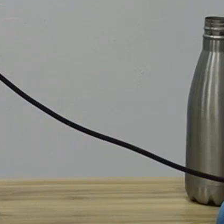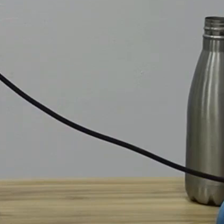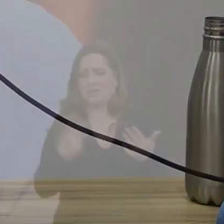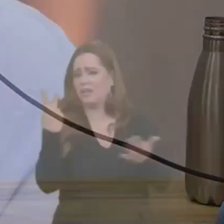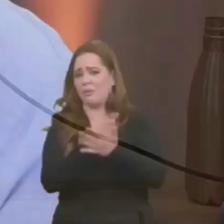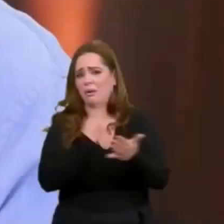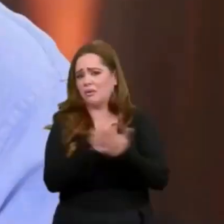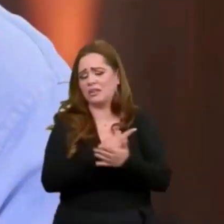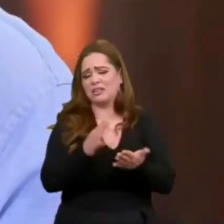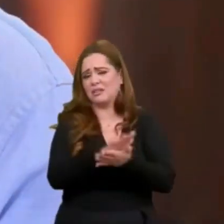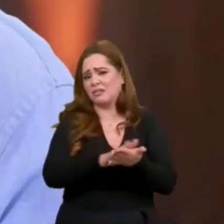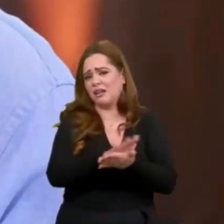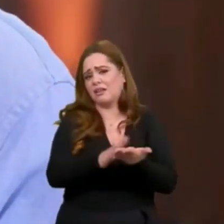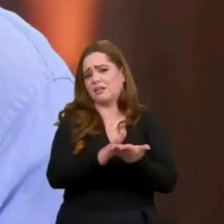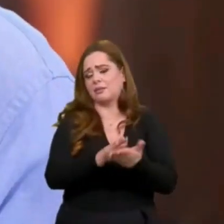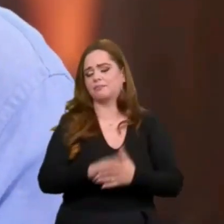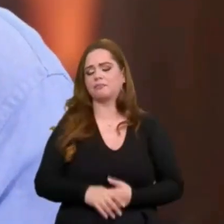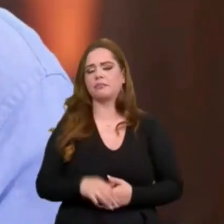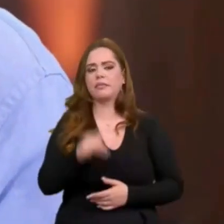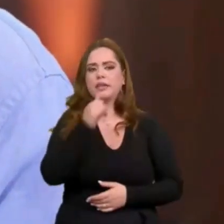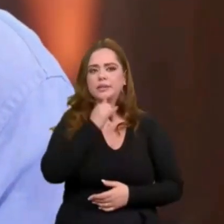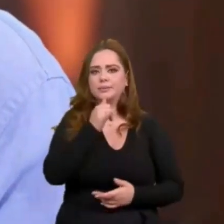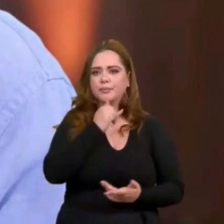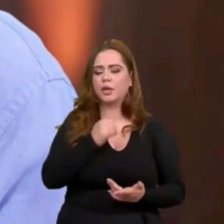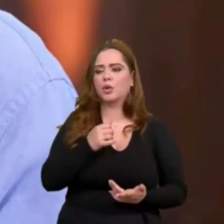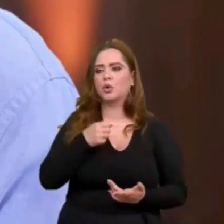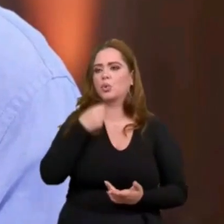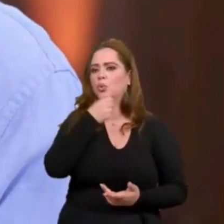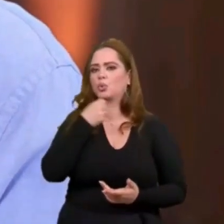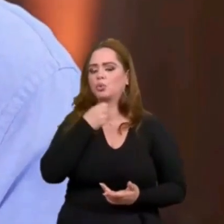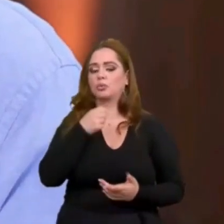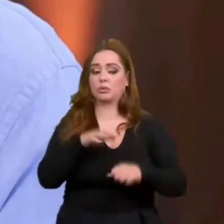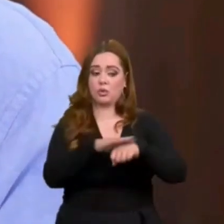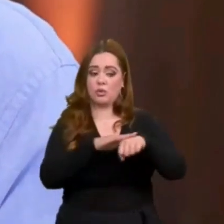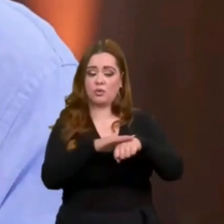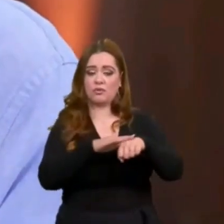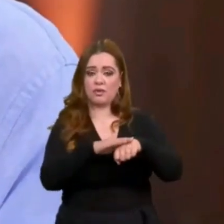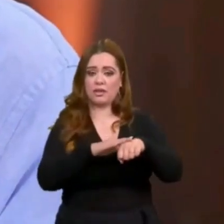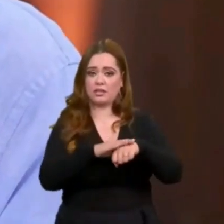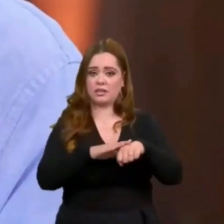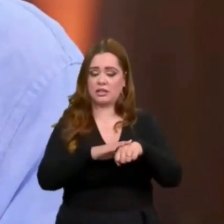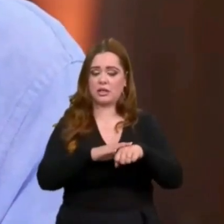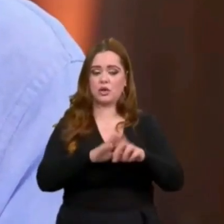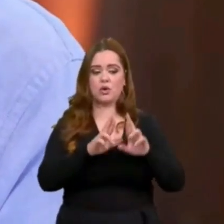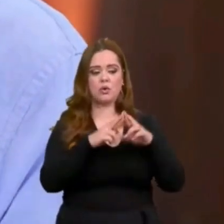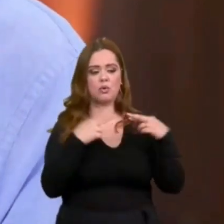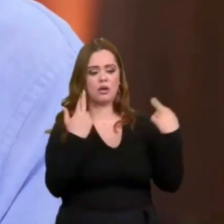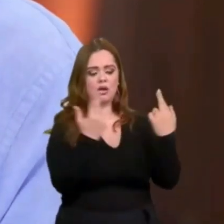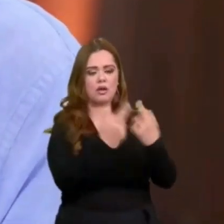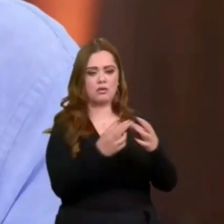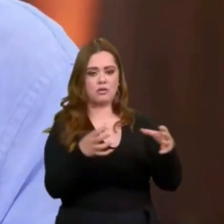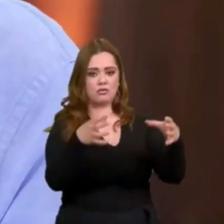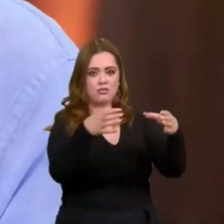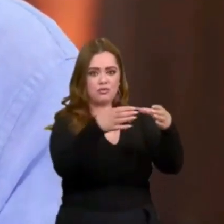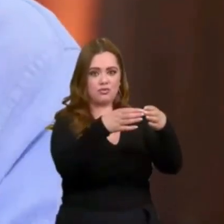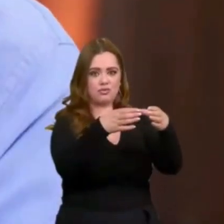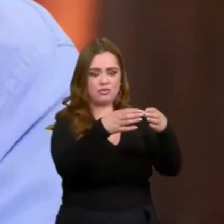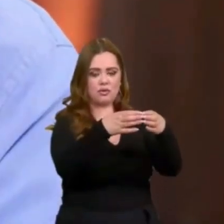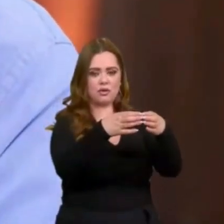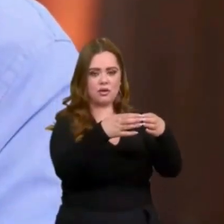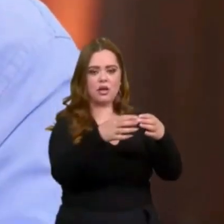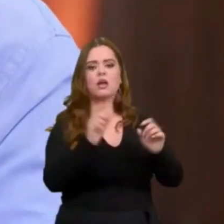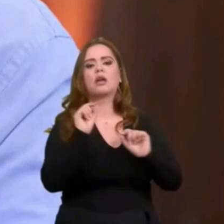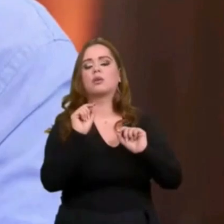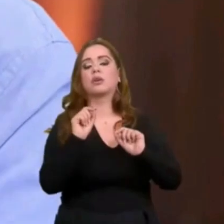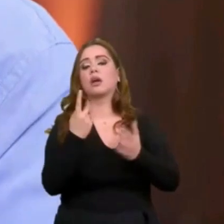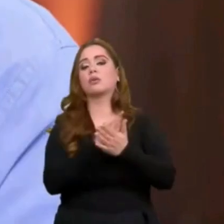ouvi-lo. O Lula não conversa com o Centrão. O Lula conversa com os partidos políticos individualmente. Eu